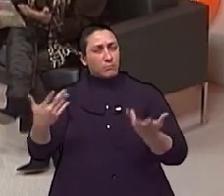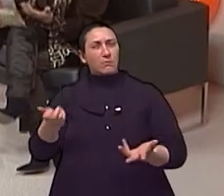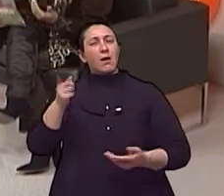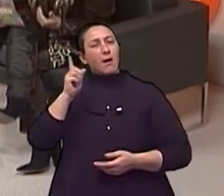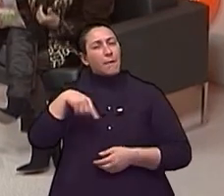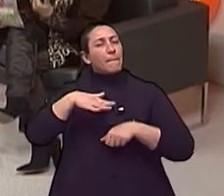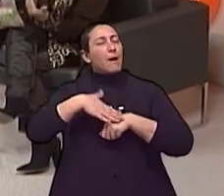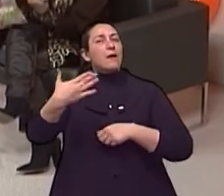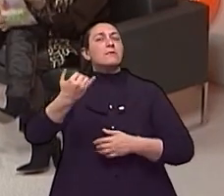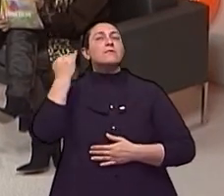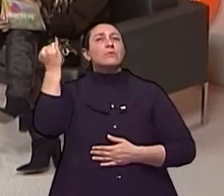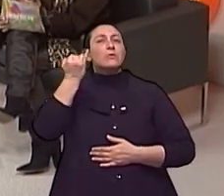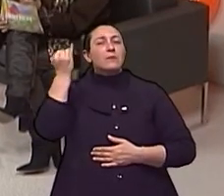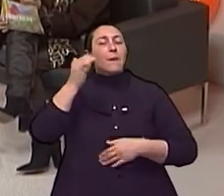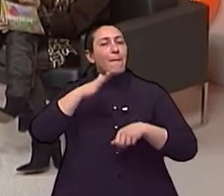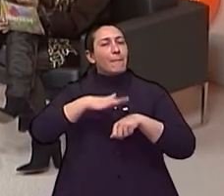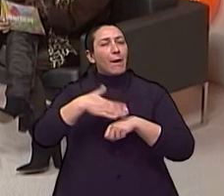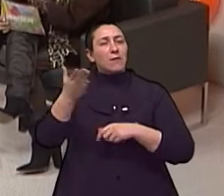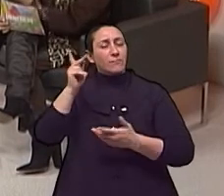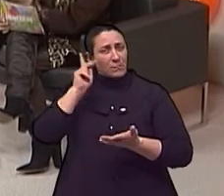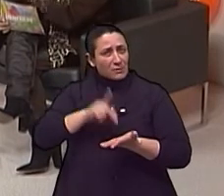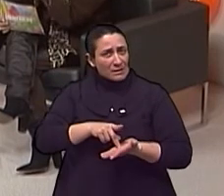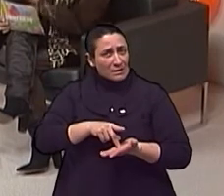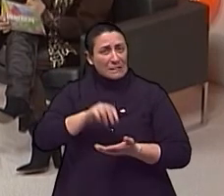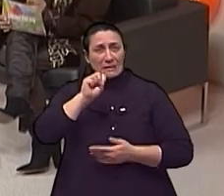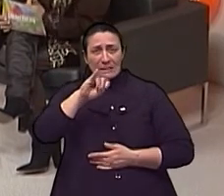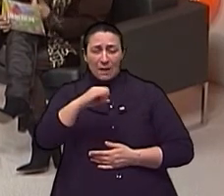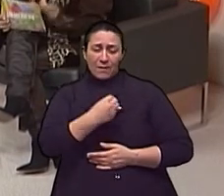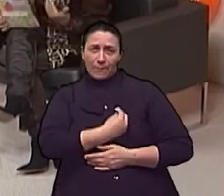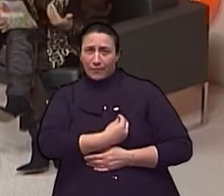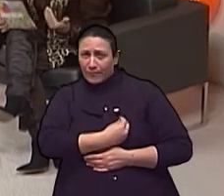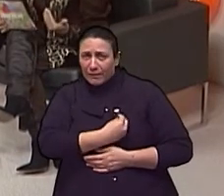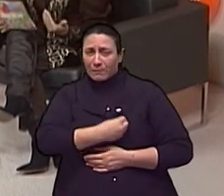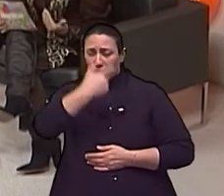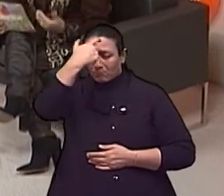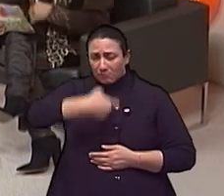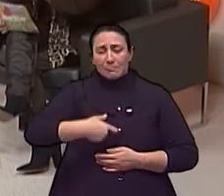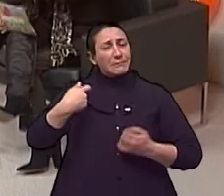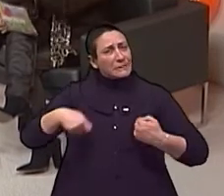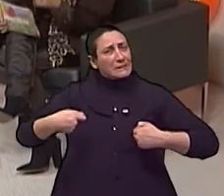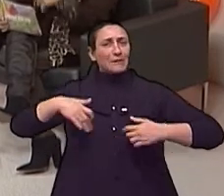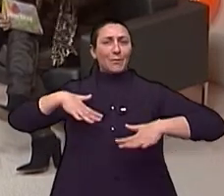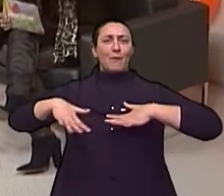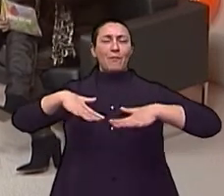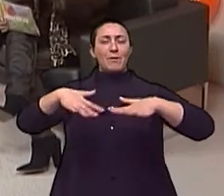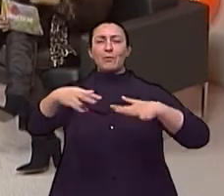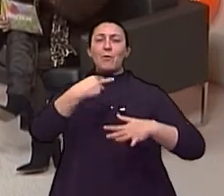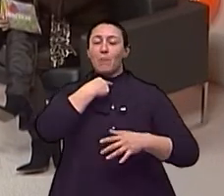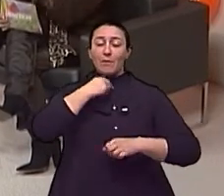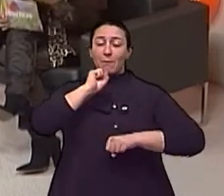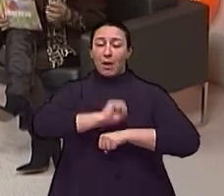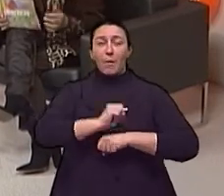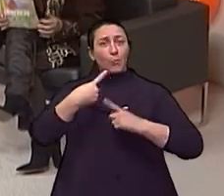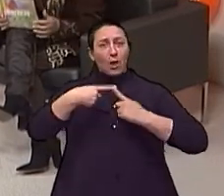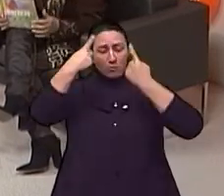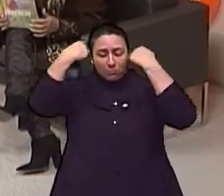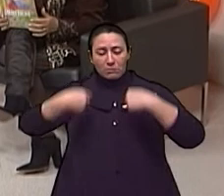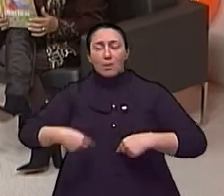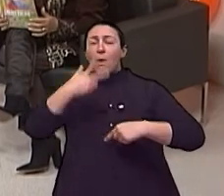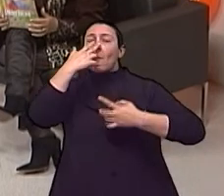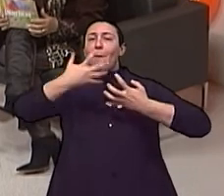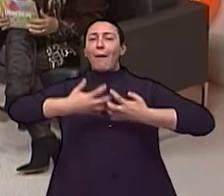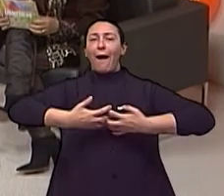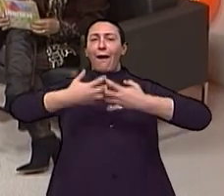Do que tu falasse aí a vida é movimento Se ela parar o nosso corpo foi feito para estar em movimento de uma máquina que se não se movimenta